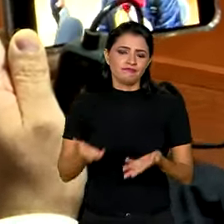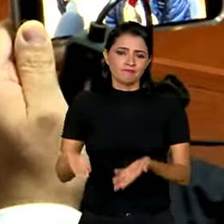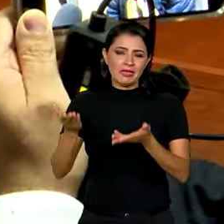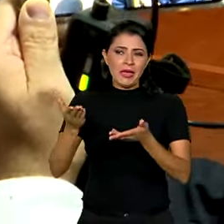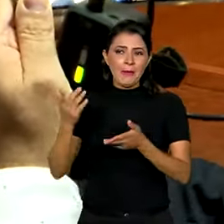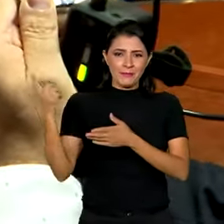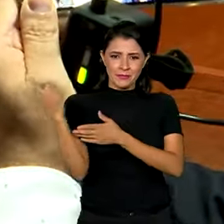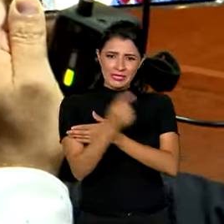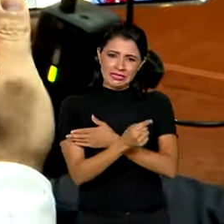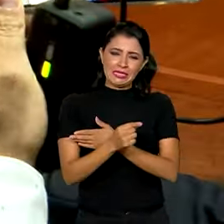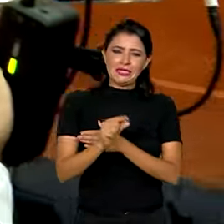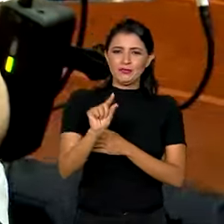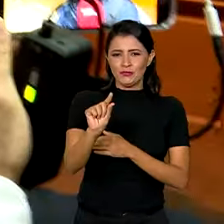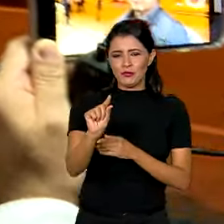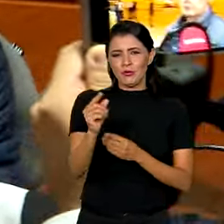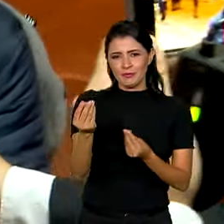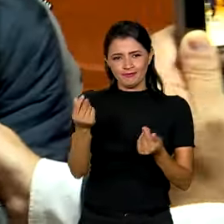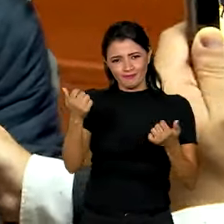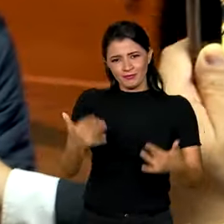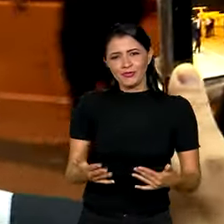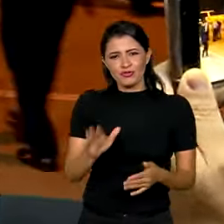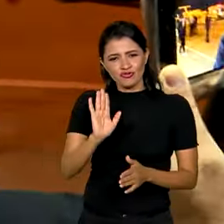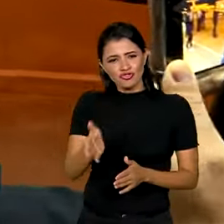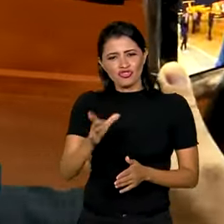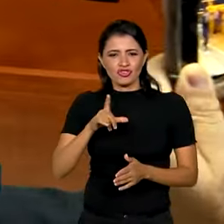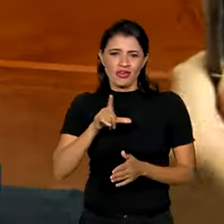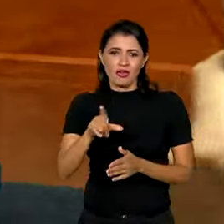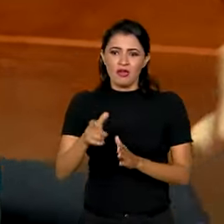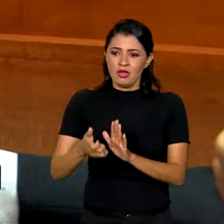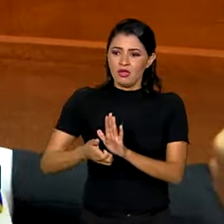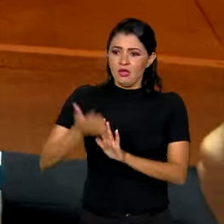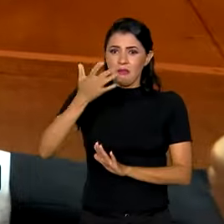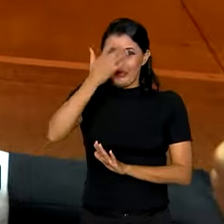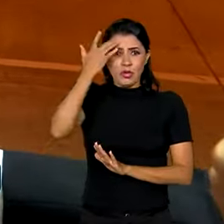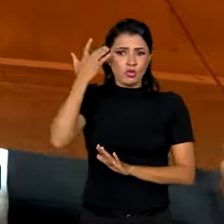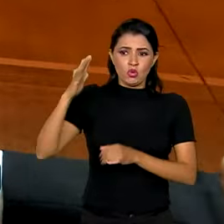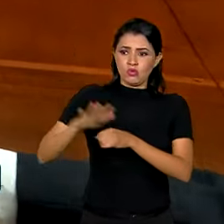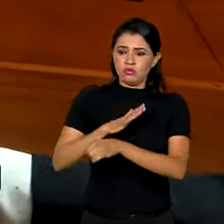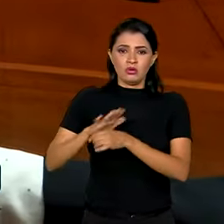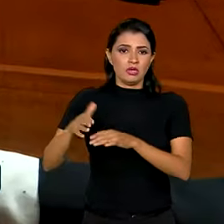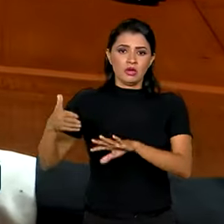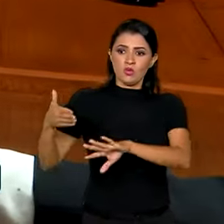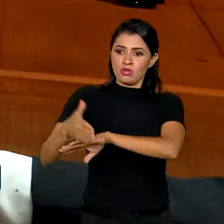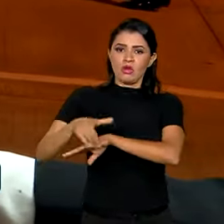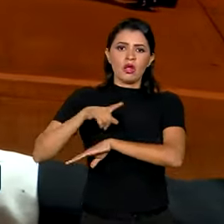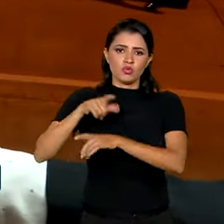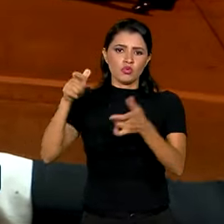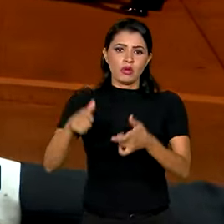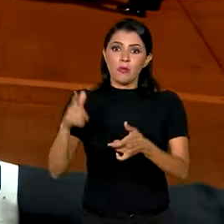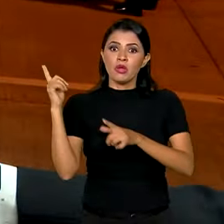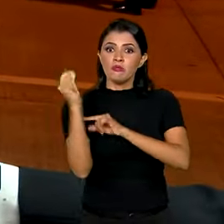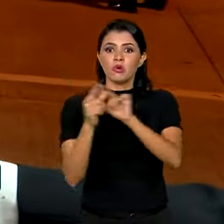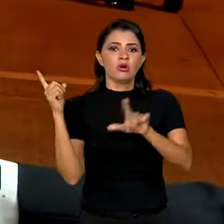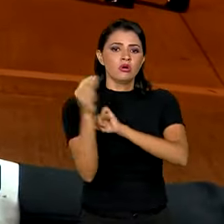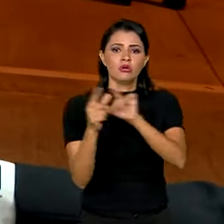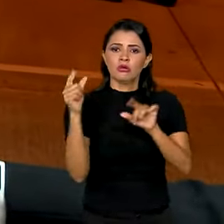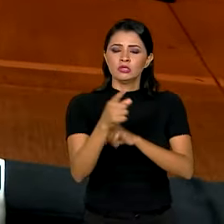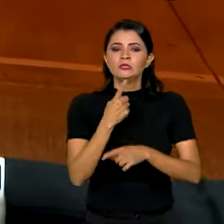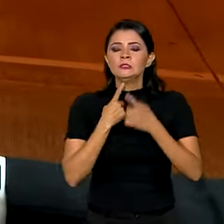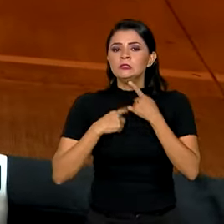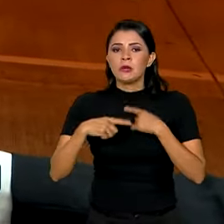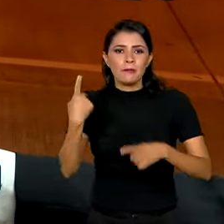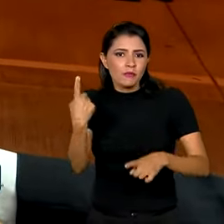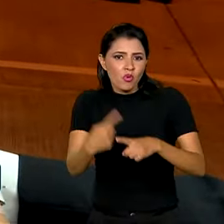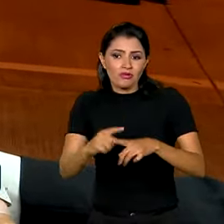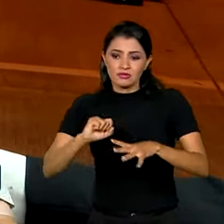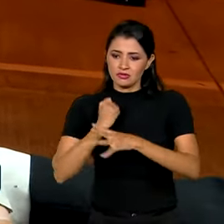pouco mais, como eu trouxe agora há pouco, a questão da quantidade de pessoas querendo invadir do local, né, para sair, né, por conta